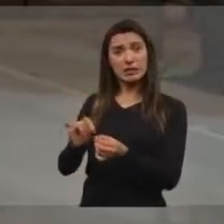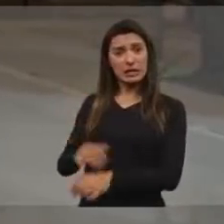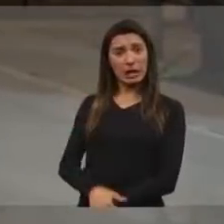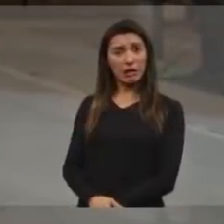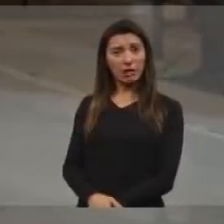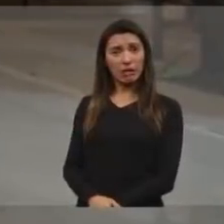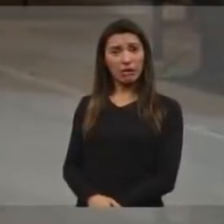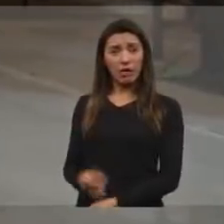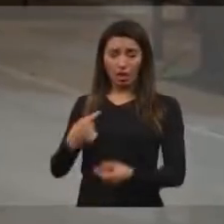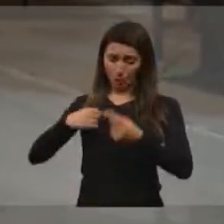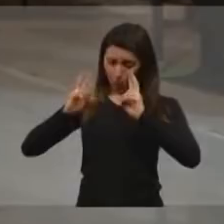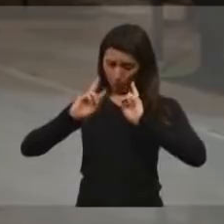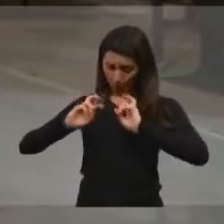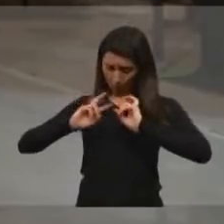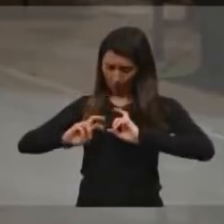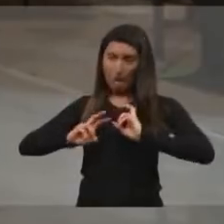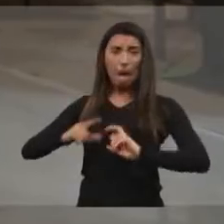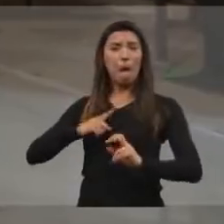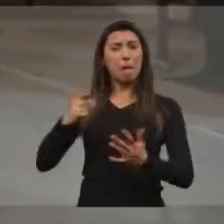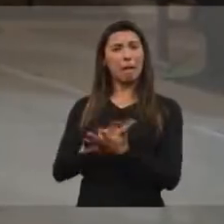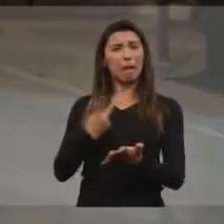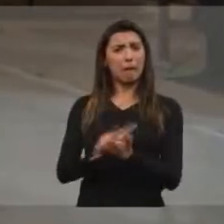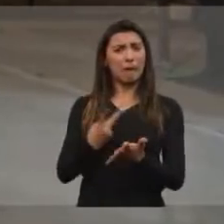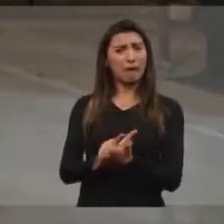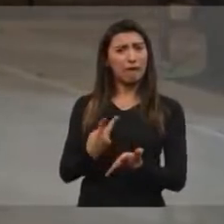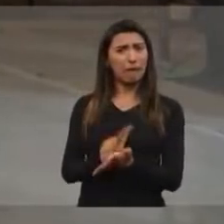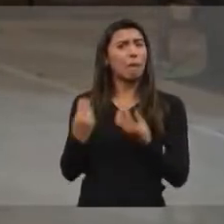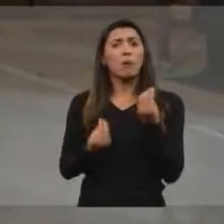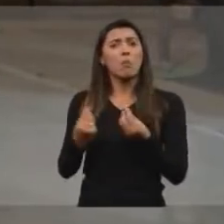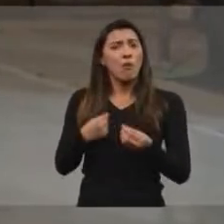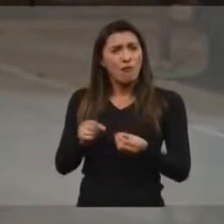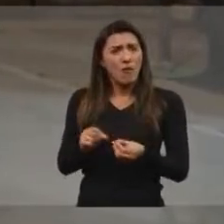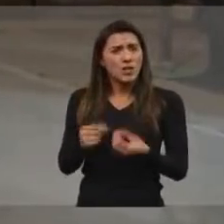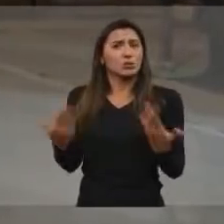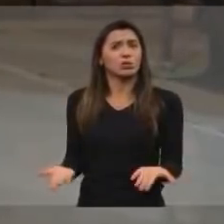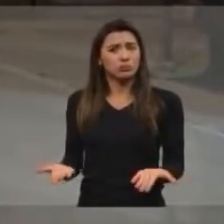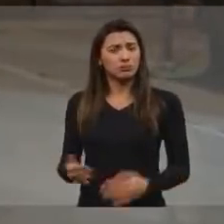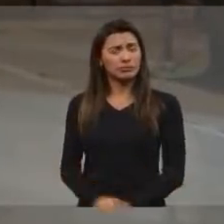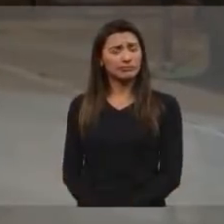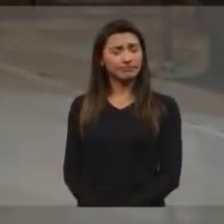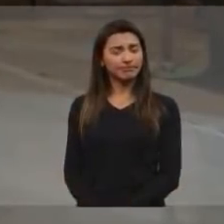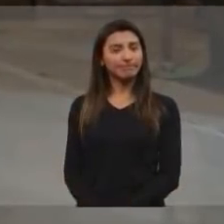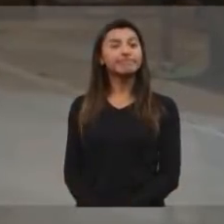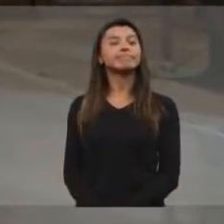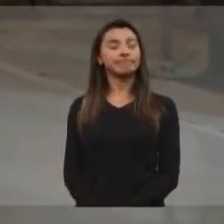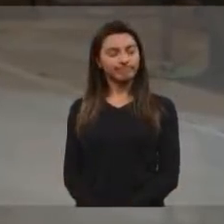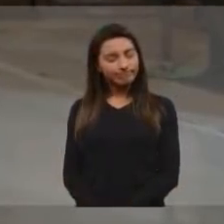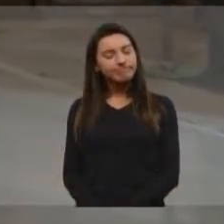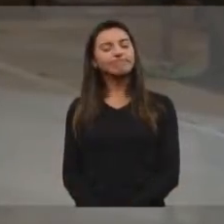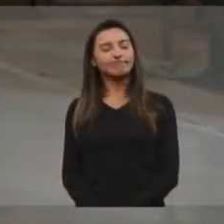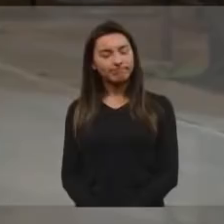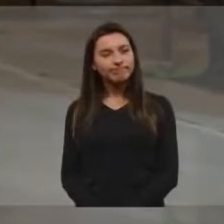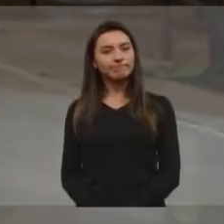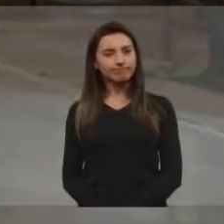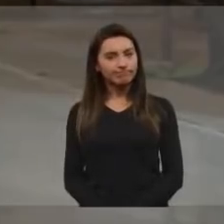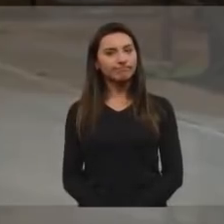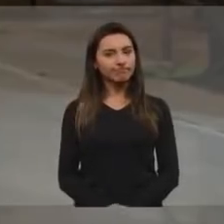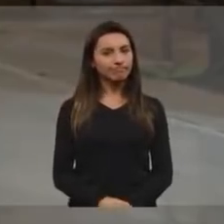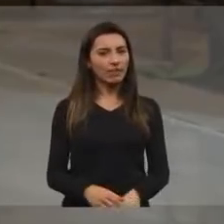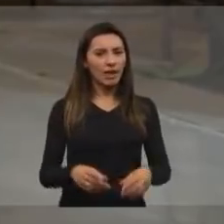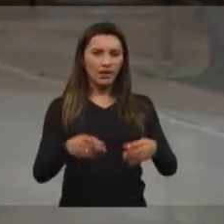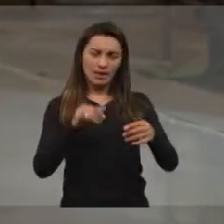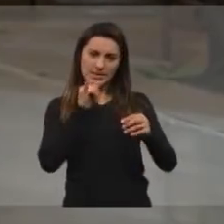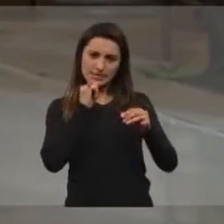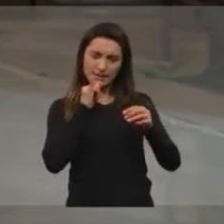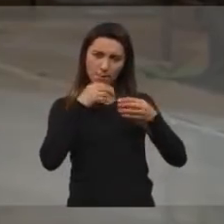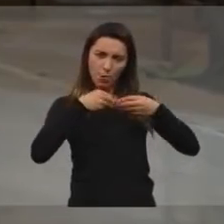desce a gente encontra nossa miserabilidade é verdade mas até a sujeira que cai na terra menos plástico que não é